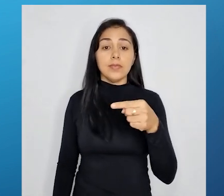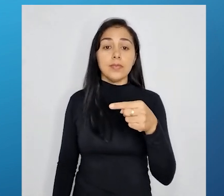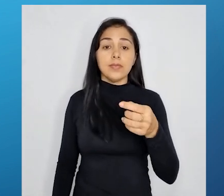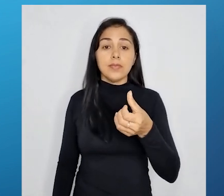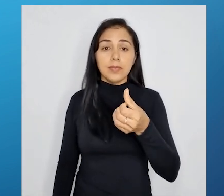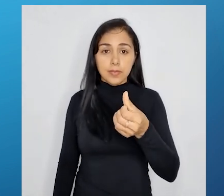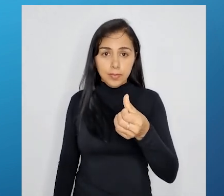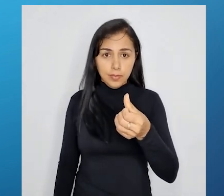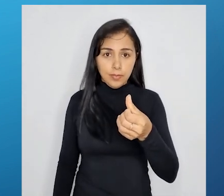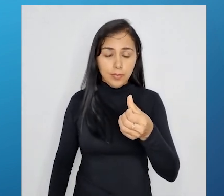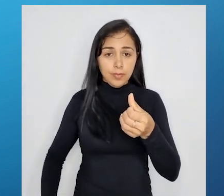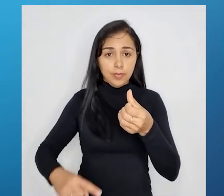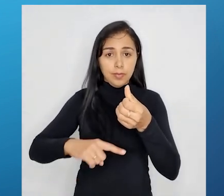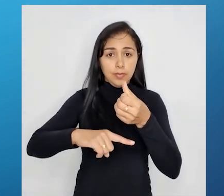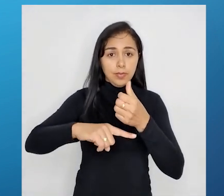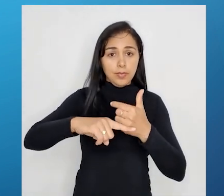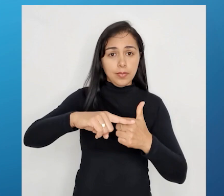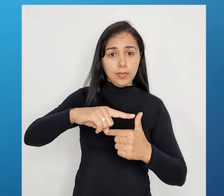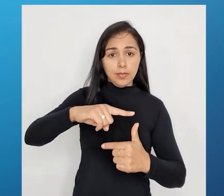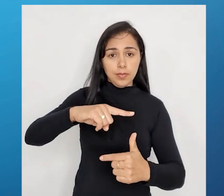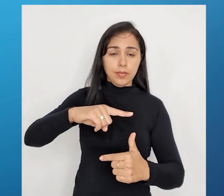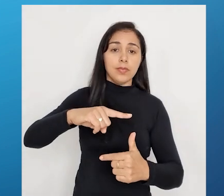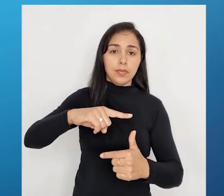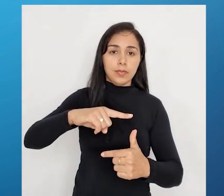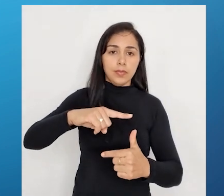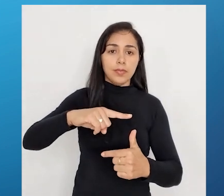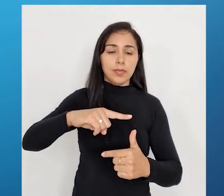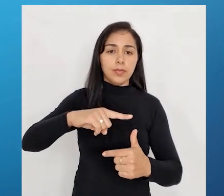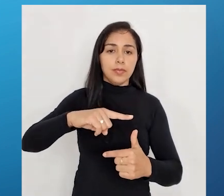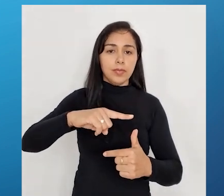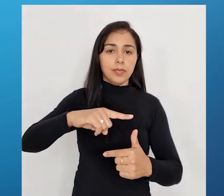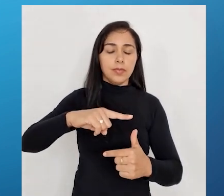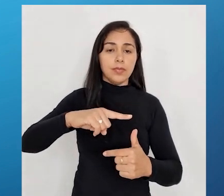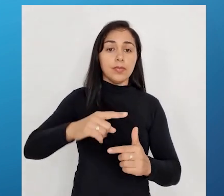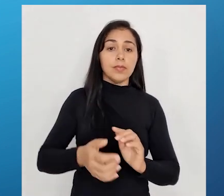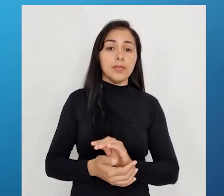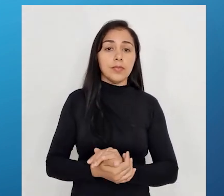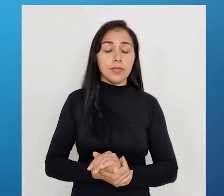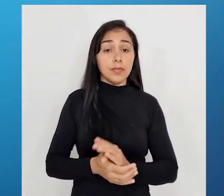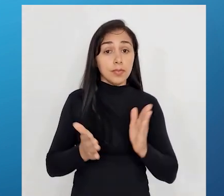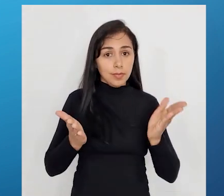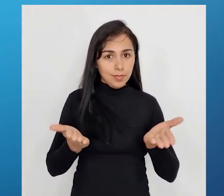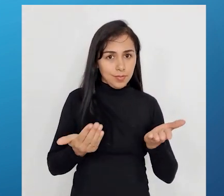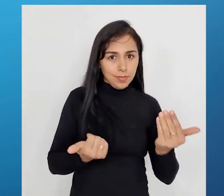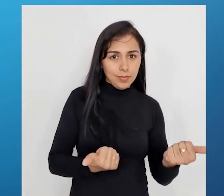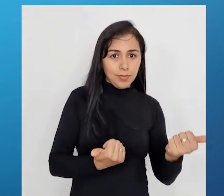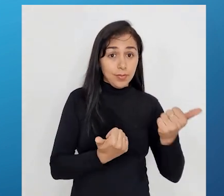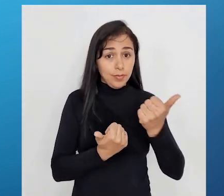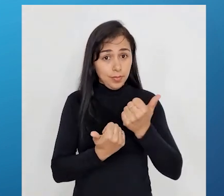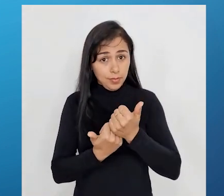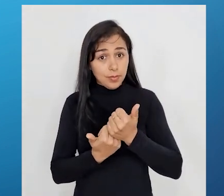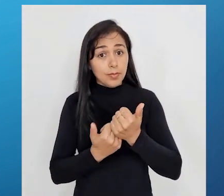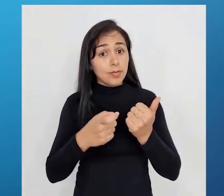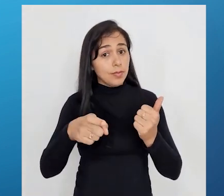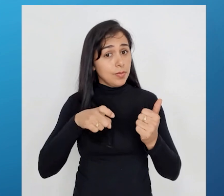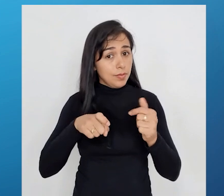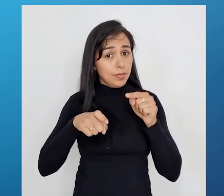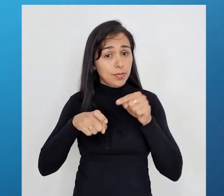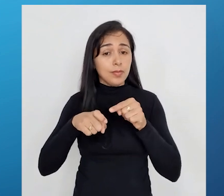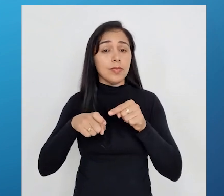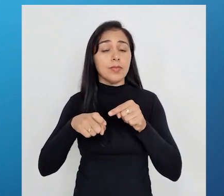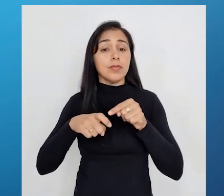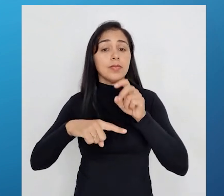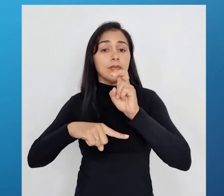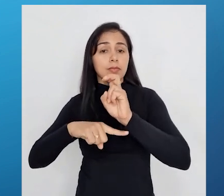menos 6 sobre 2. E quando eu substituir agora o x sendo 5 sobre